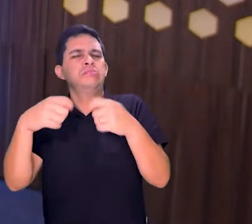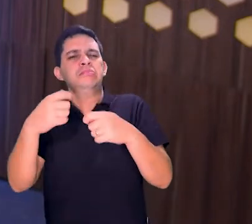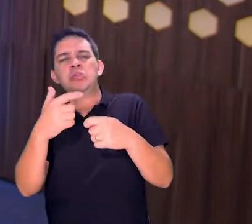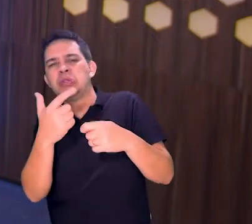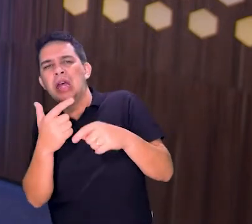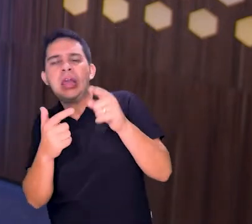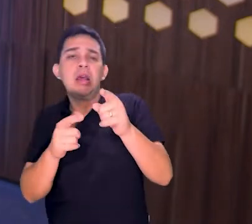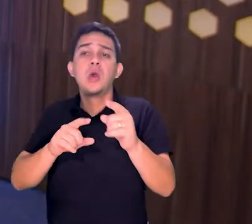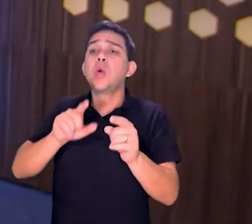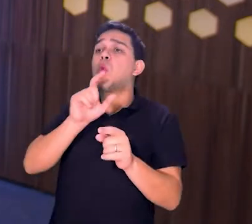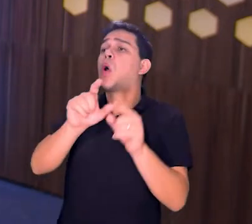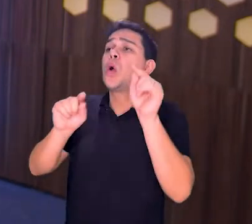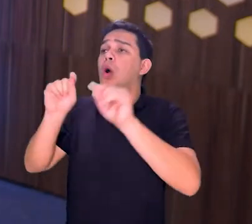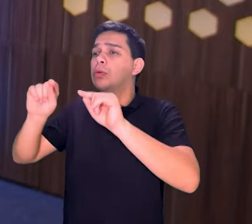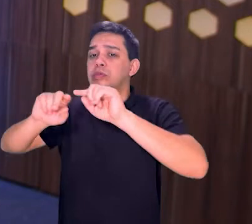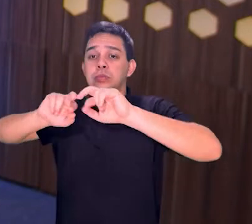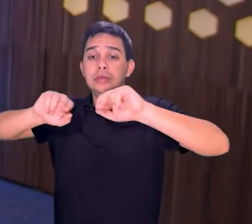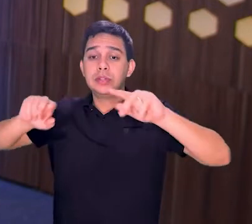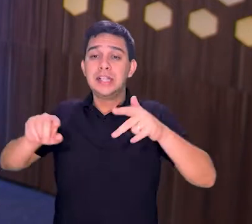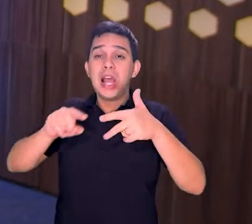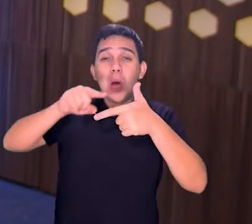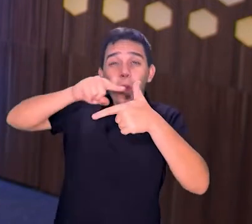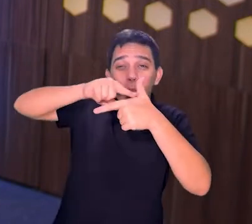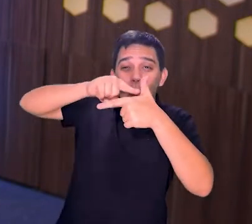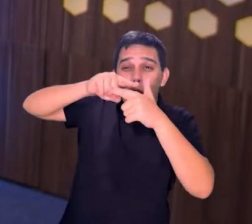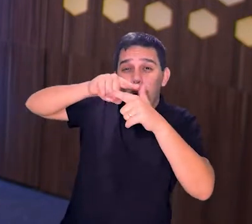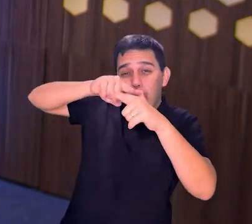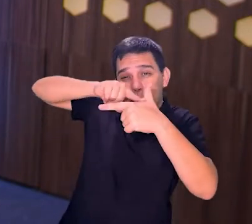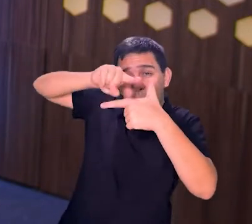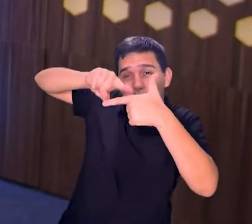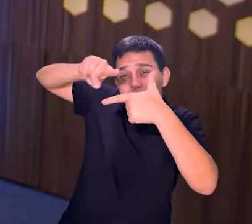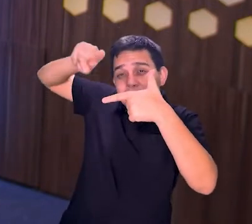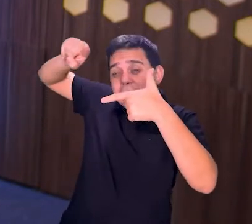de qualidade, o percentual de LPIs públicas